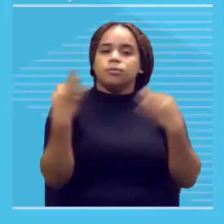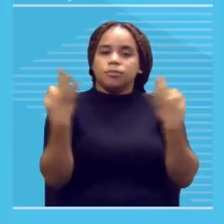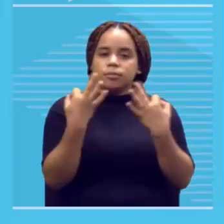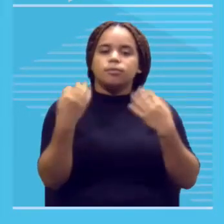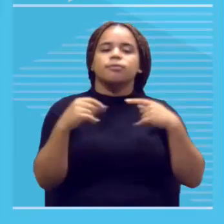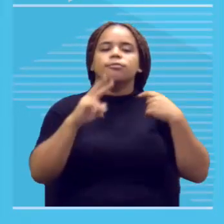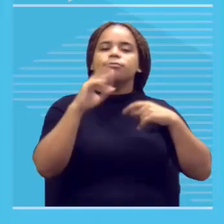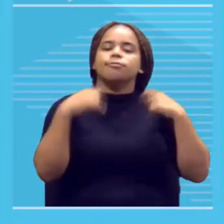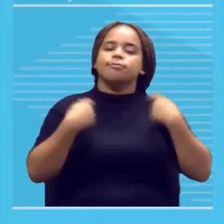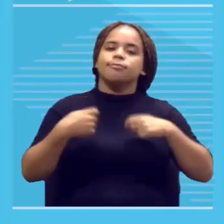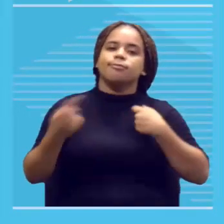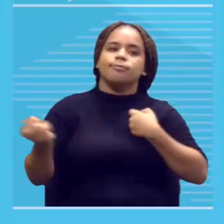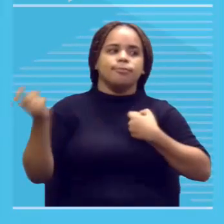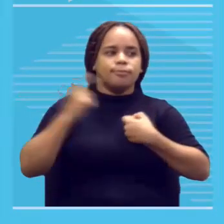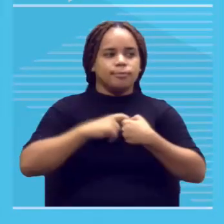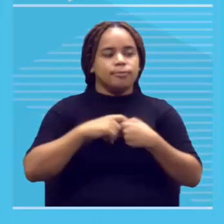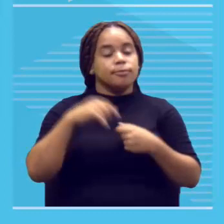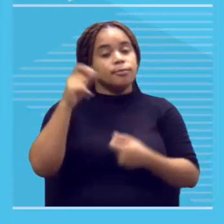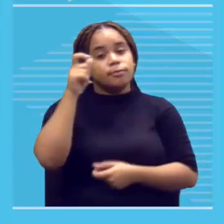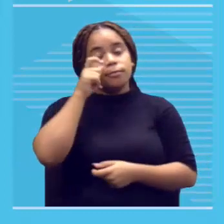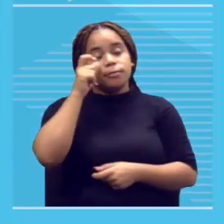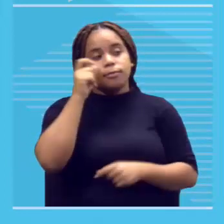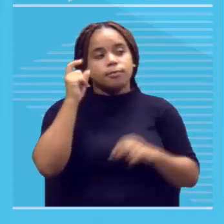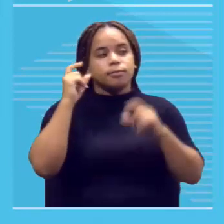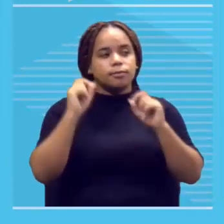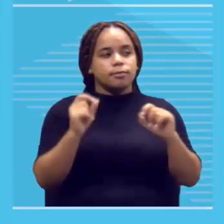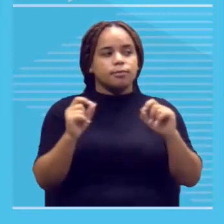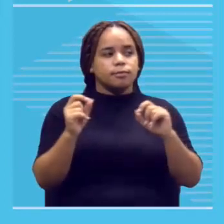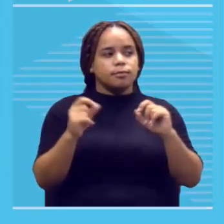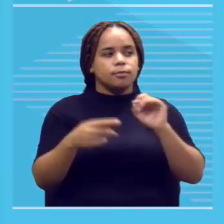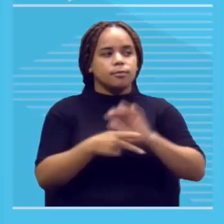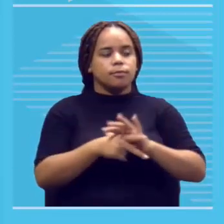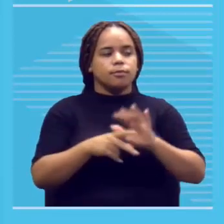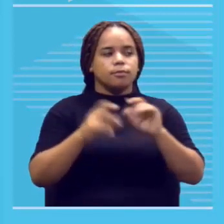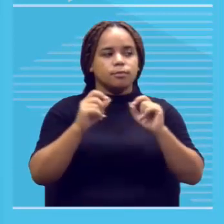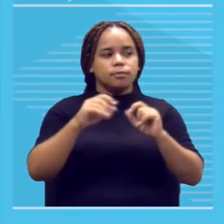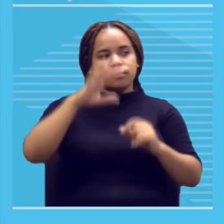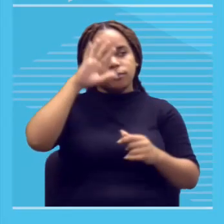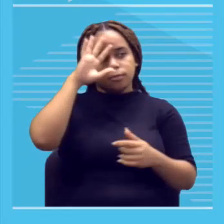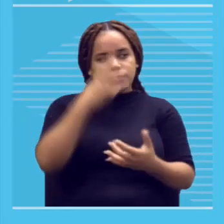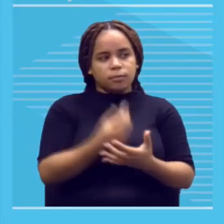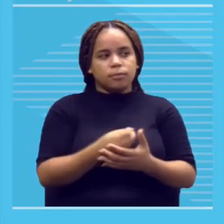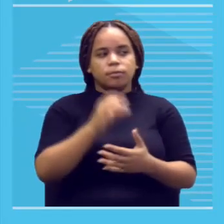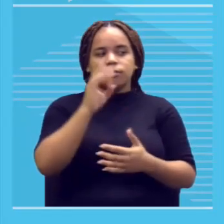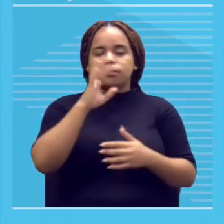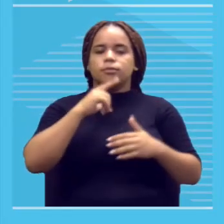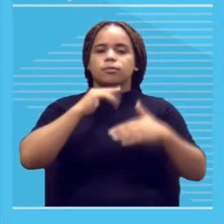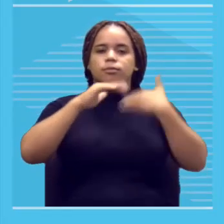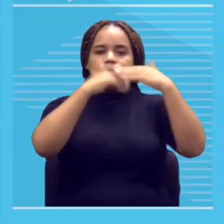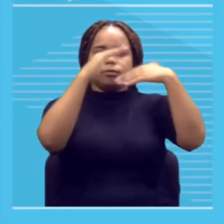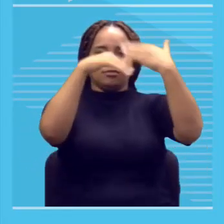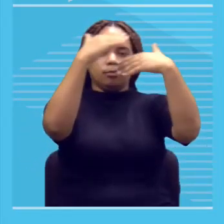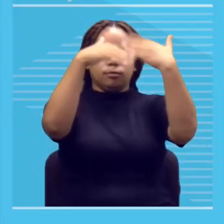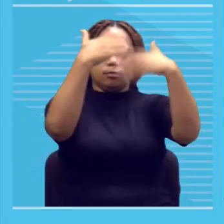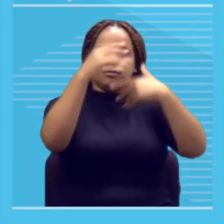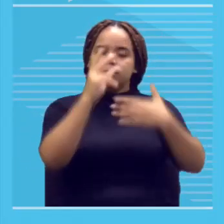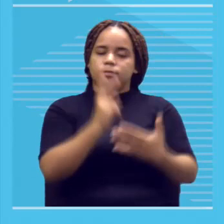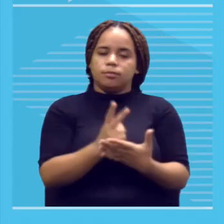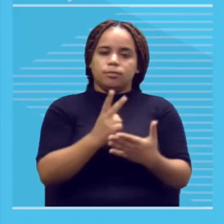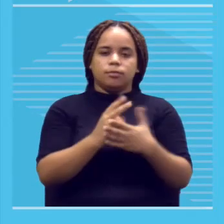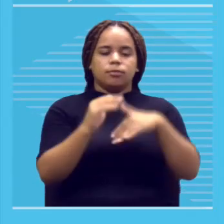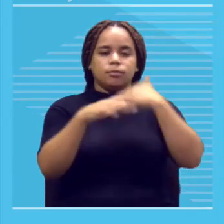um fato interessante é que para o espiritismo só há o progresso a pessoa sempre